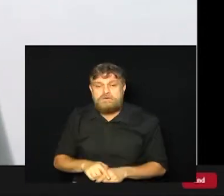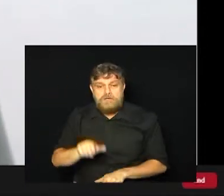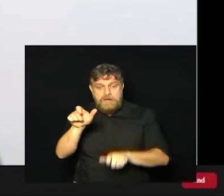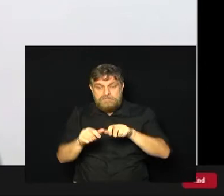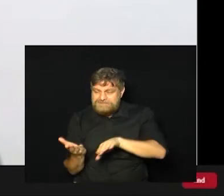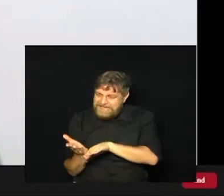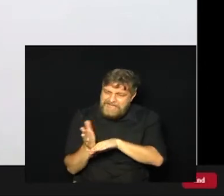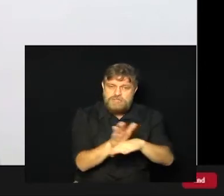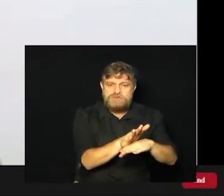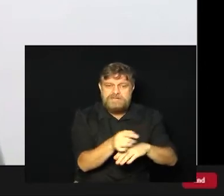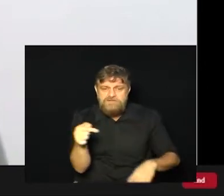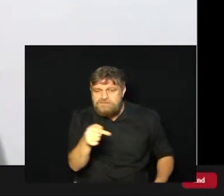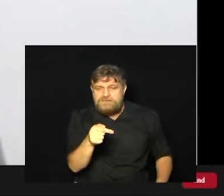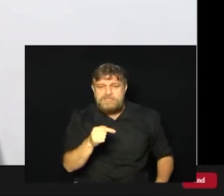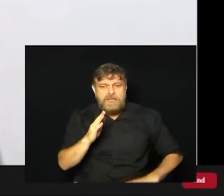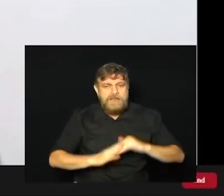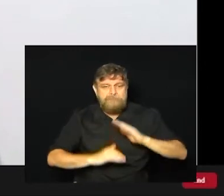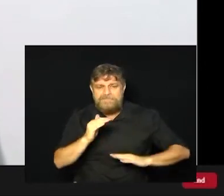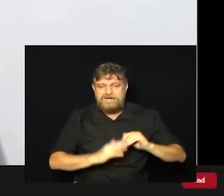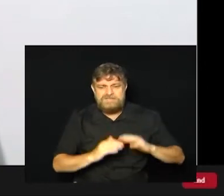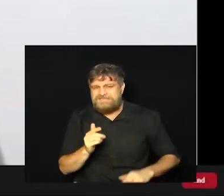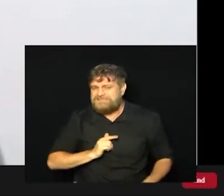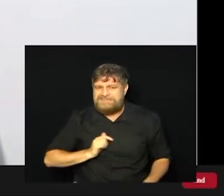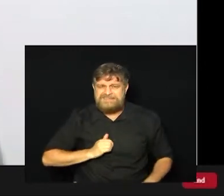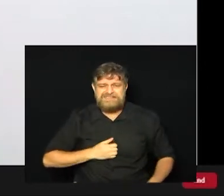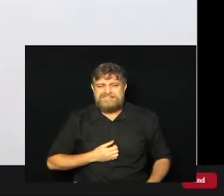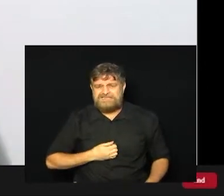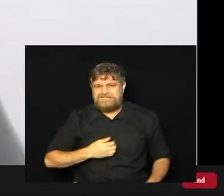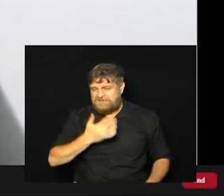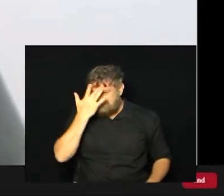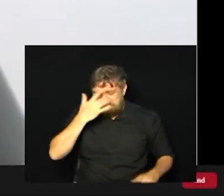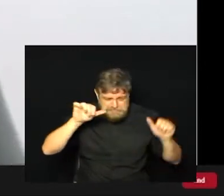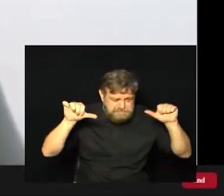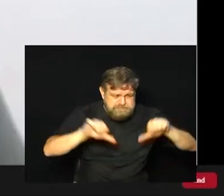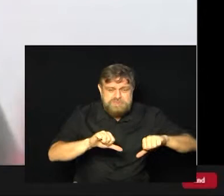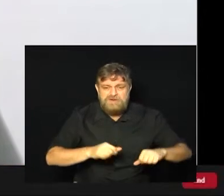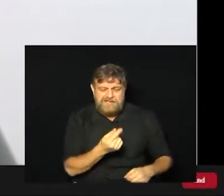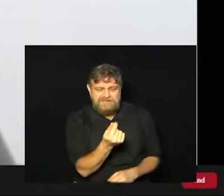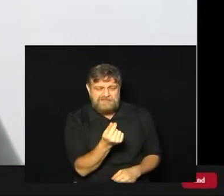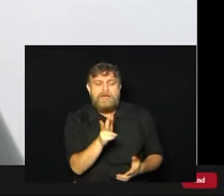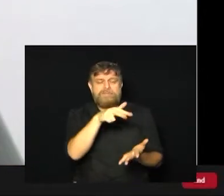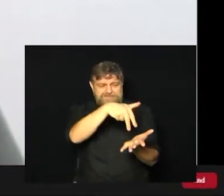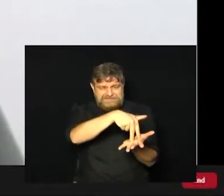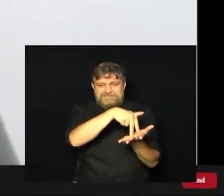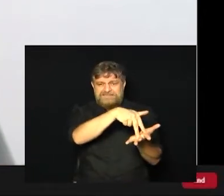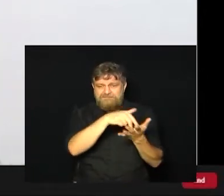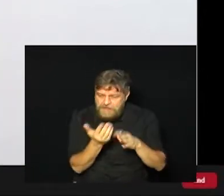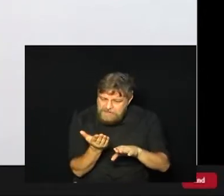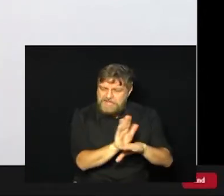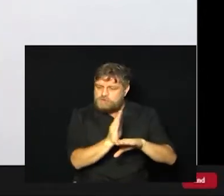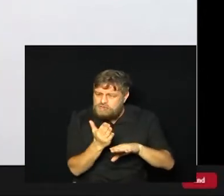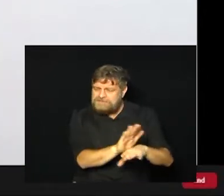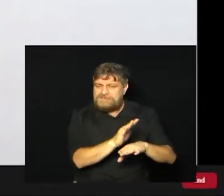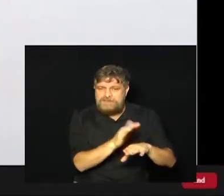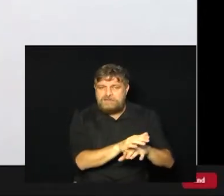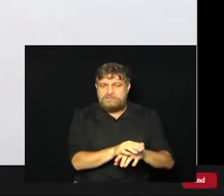quem precisava tinha tido um dano muito maior, um prejuízo emocional e financeiro muito maior e a pessoa estava lá ainda tentando ajudar alguém.